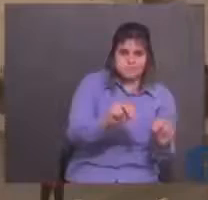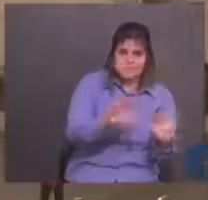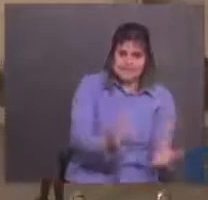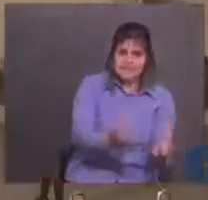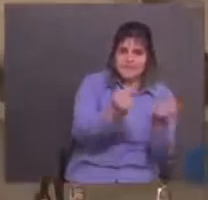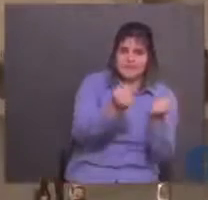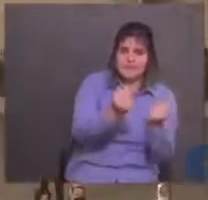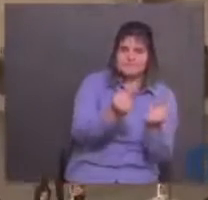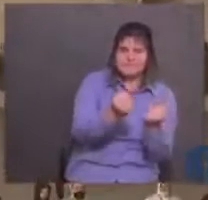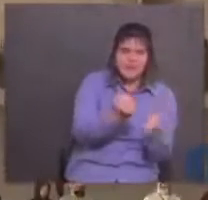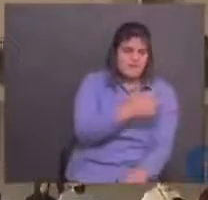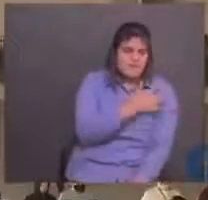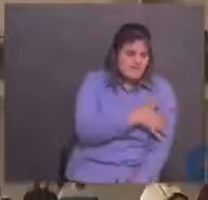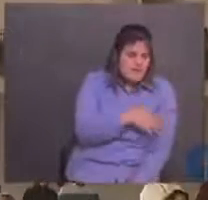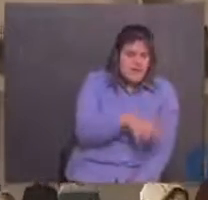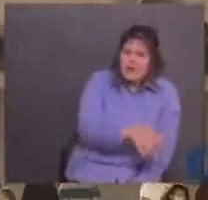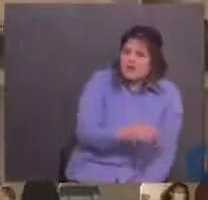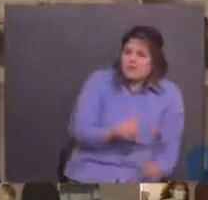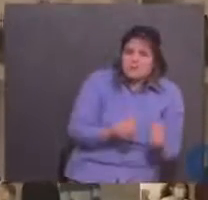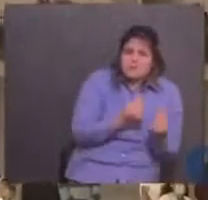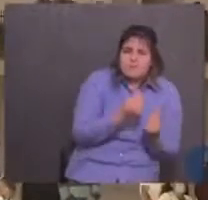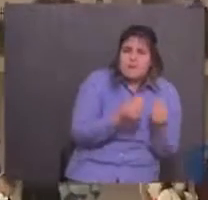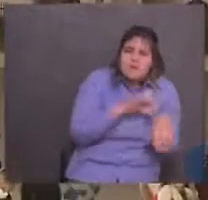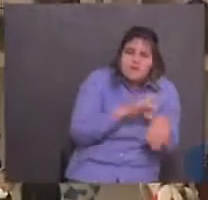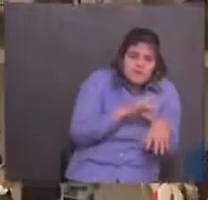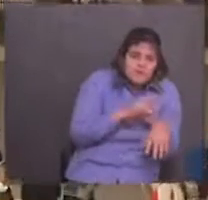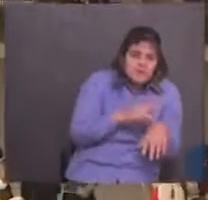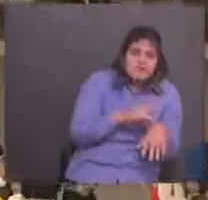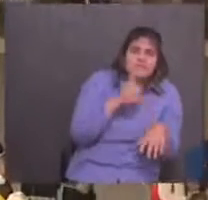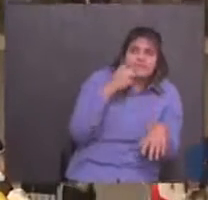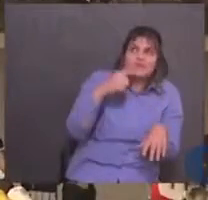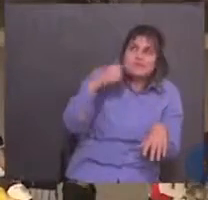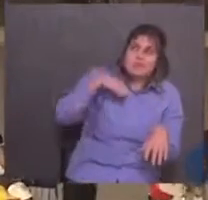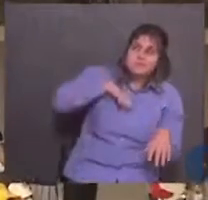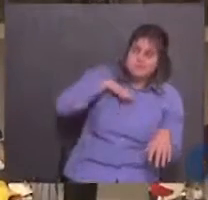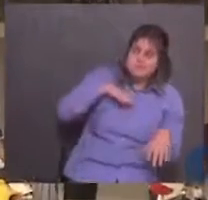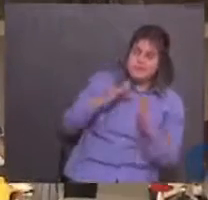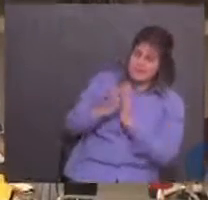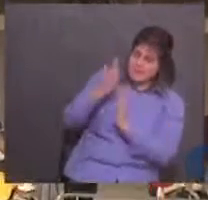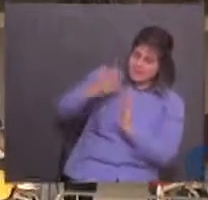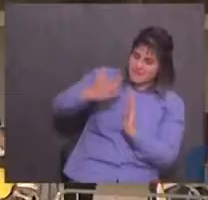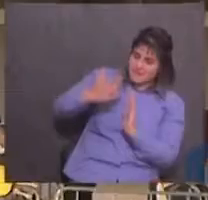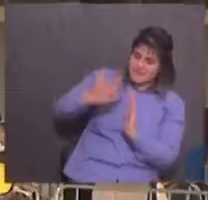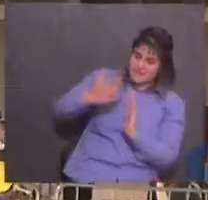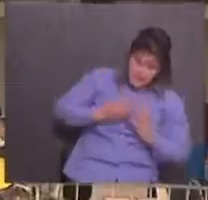fraqueza extrema mostrava a grandeza daquilo que Deus fazia na sua alma.